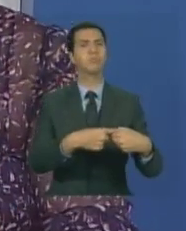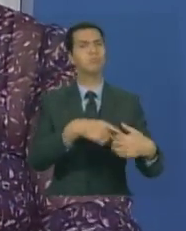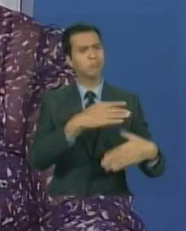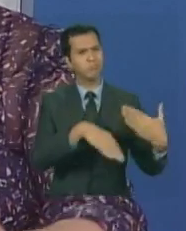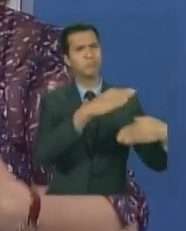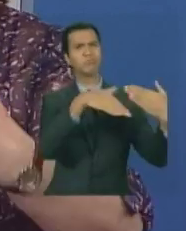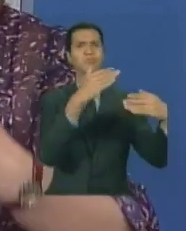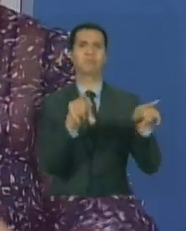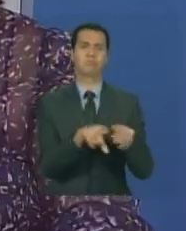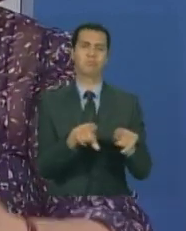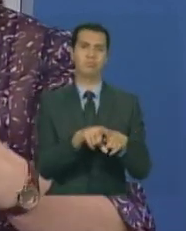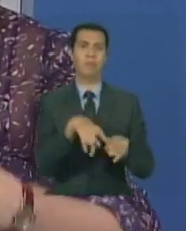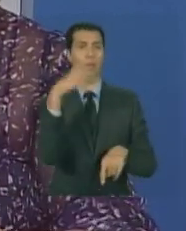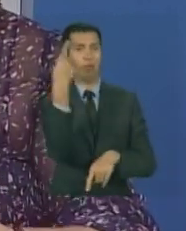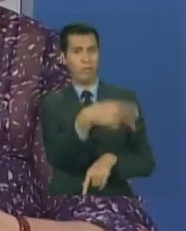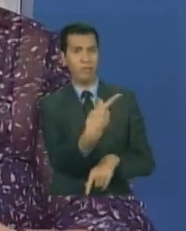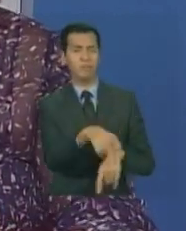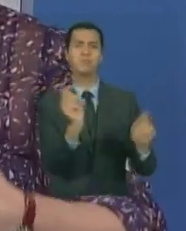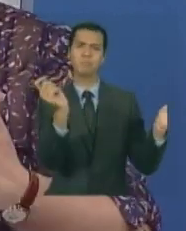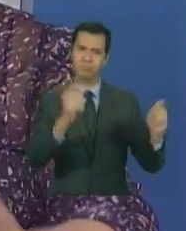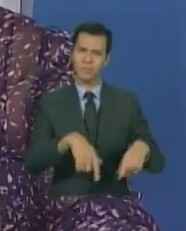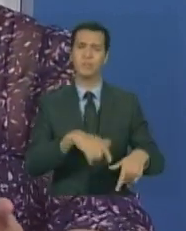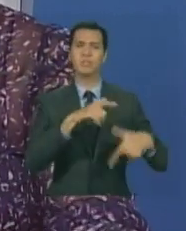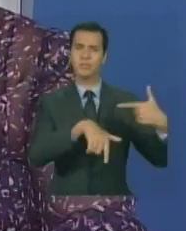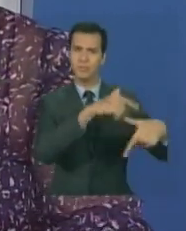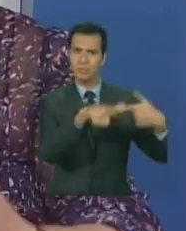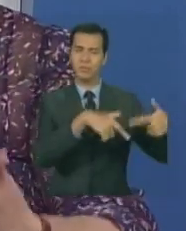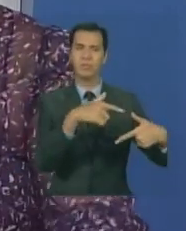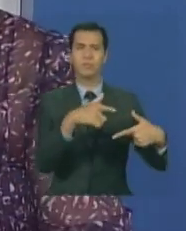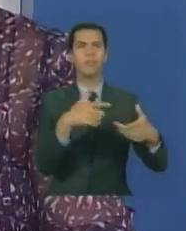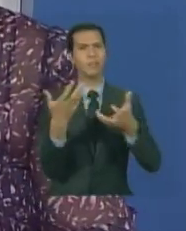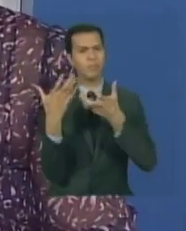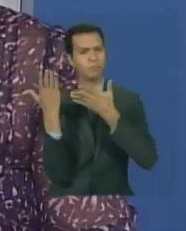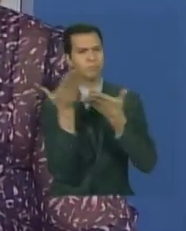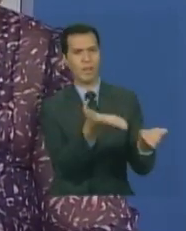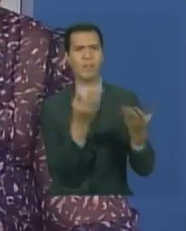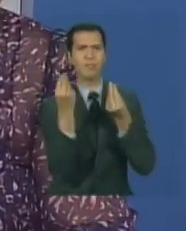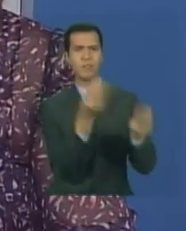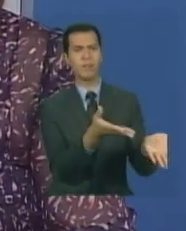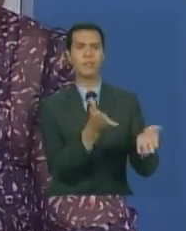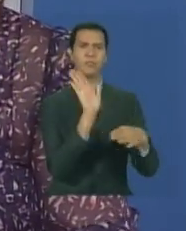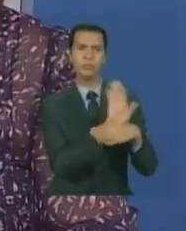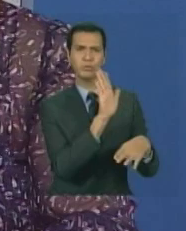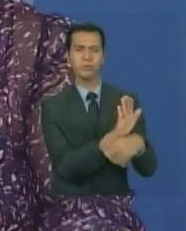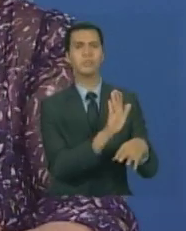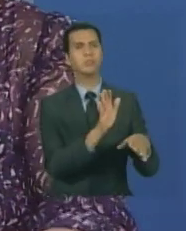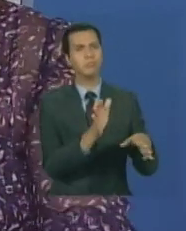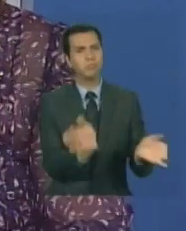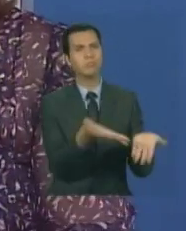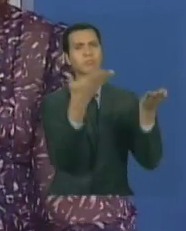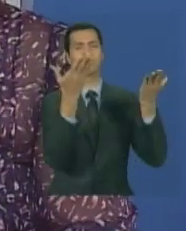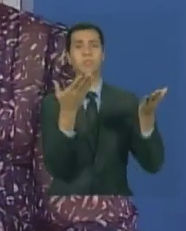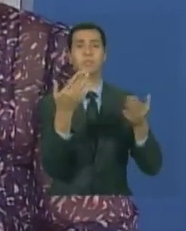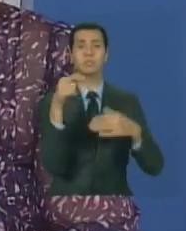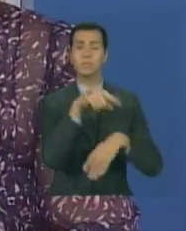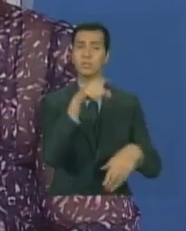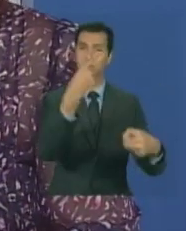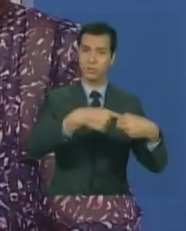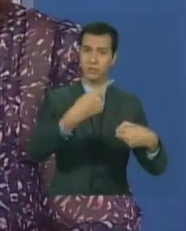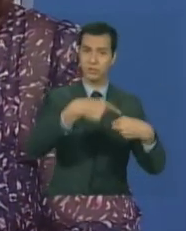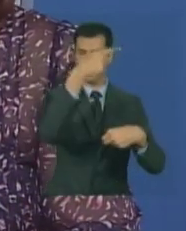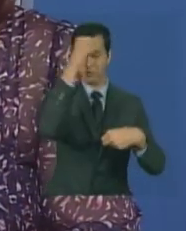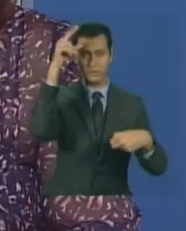que ele possa... Para ele condições. Exatamente, né, aparelhar os municípios, contribuir na gestão dos municípios, na